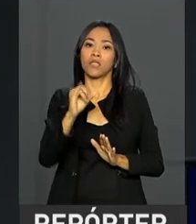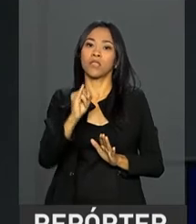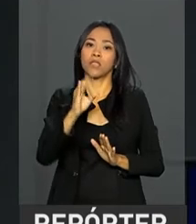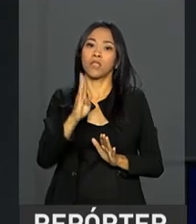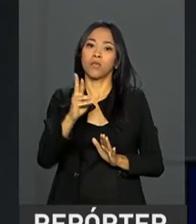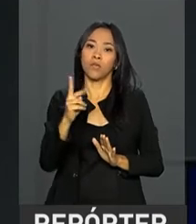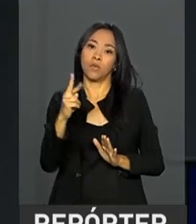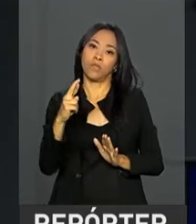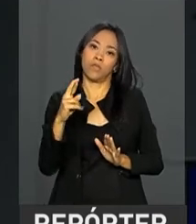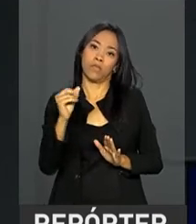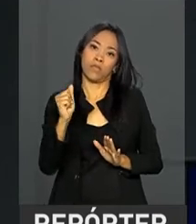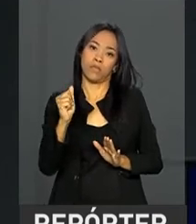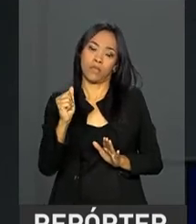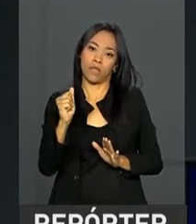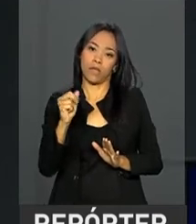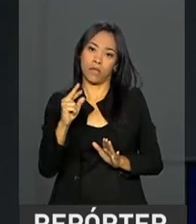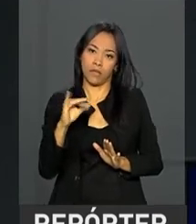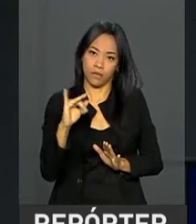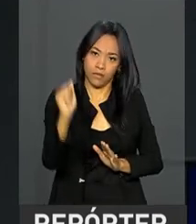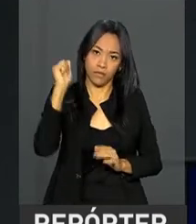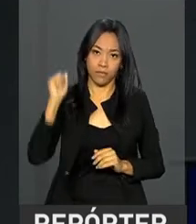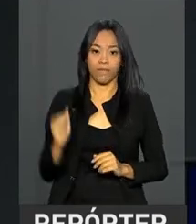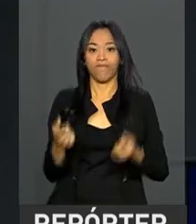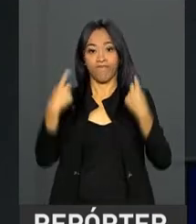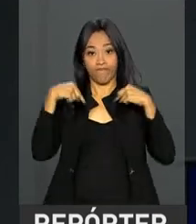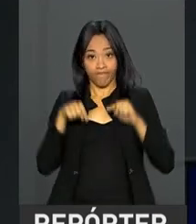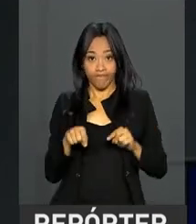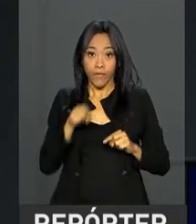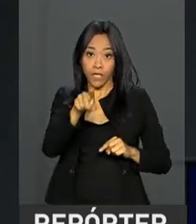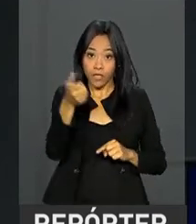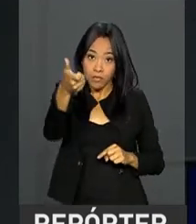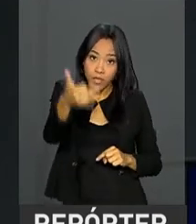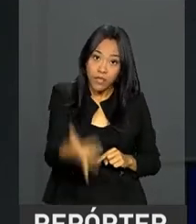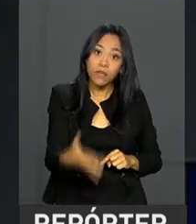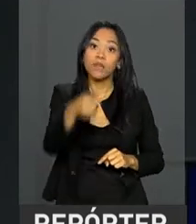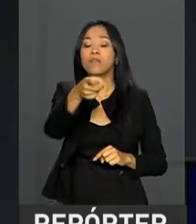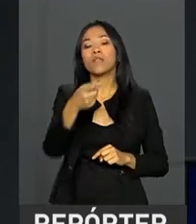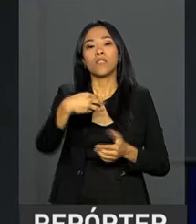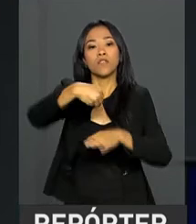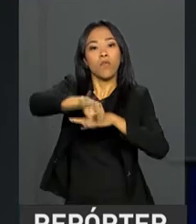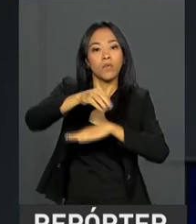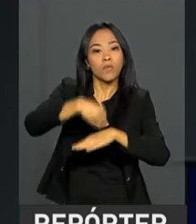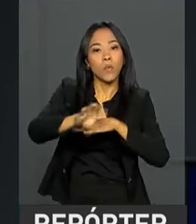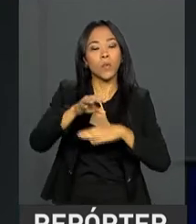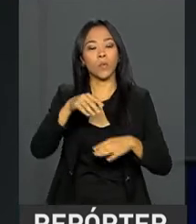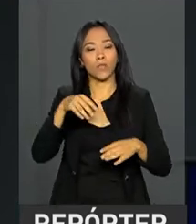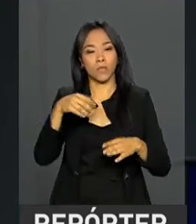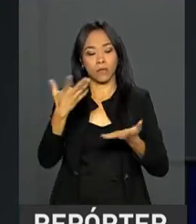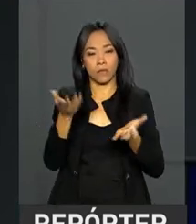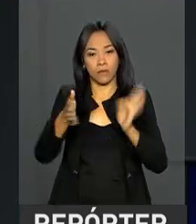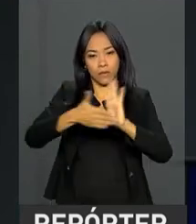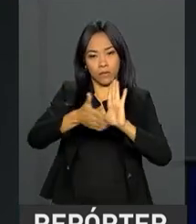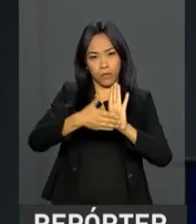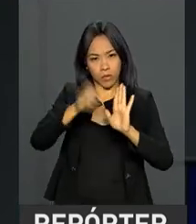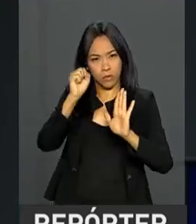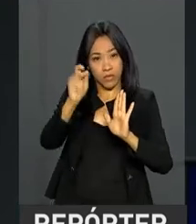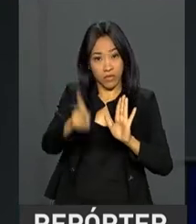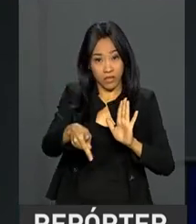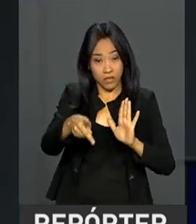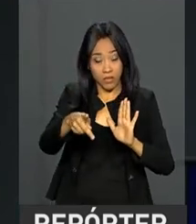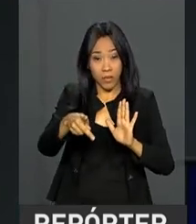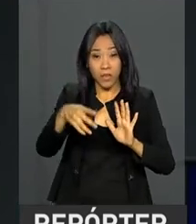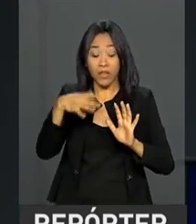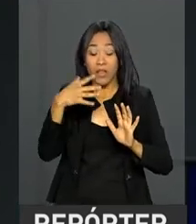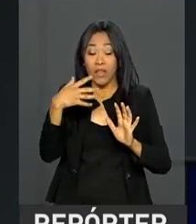porque é evidente que a os dados da previdência que geram um défice extraordinário estão